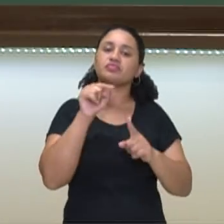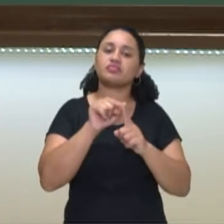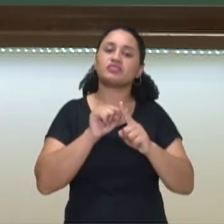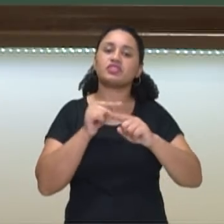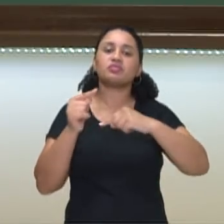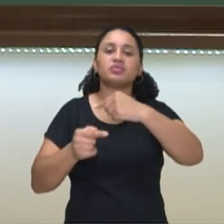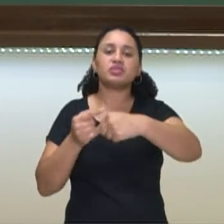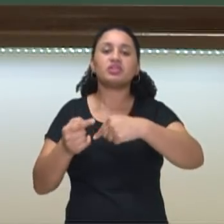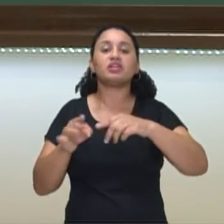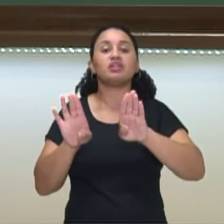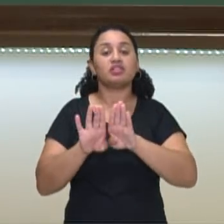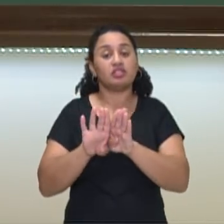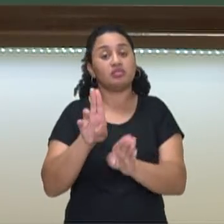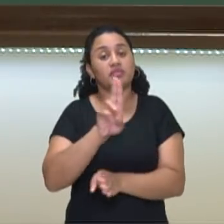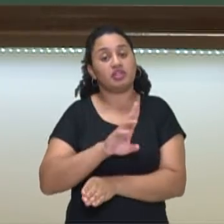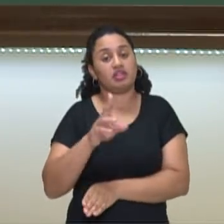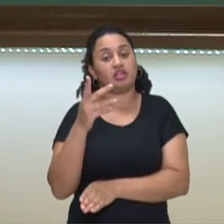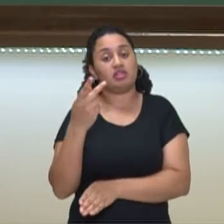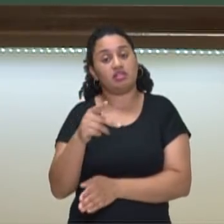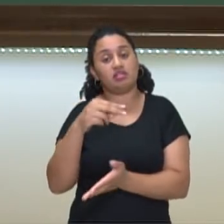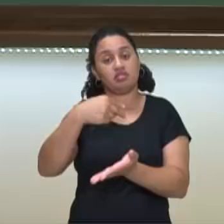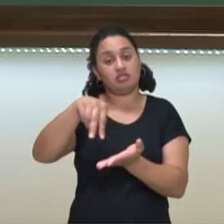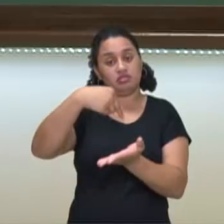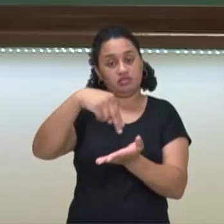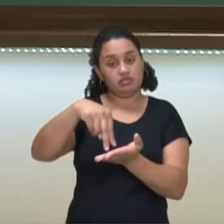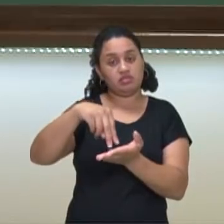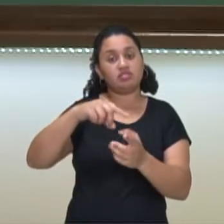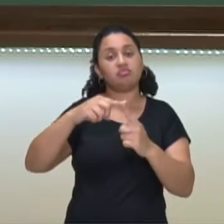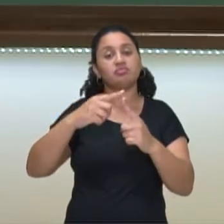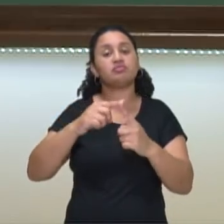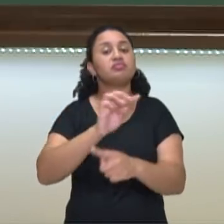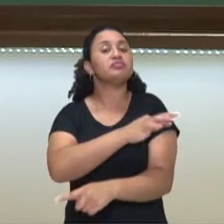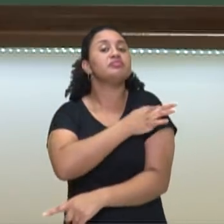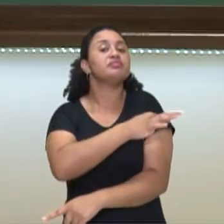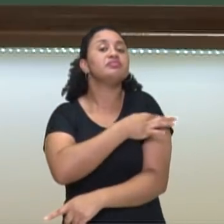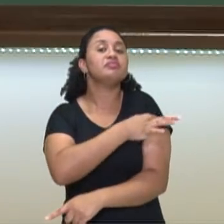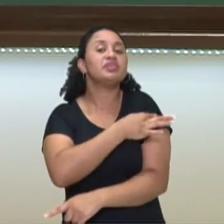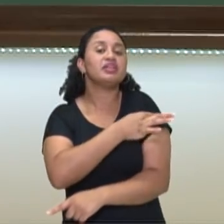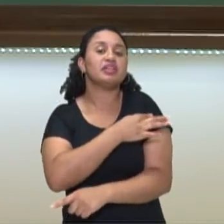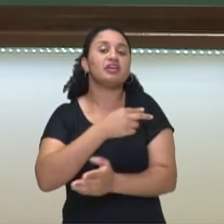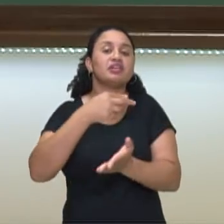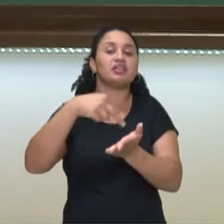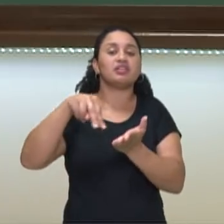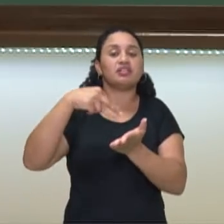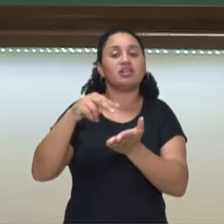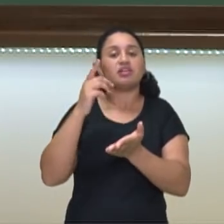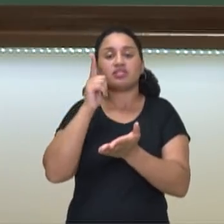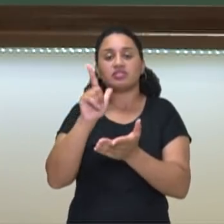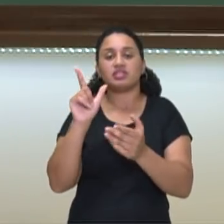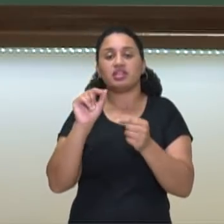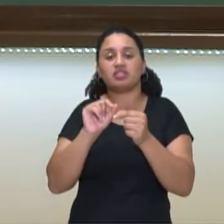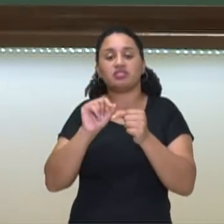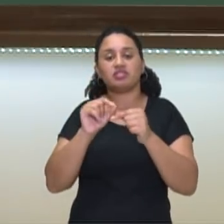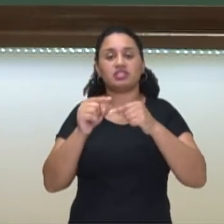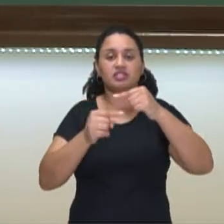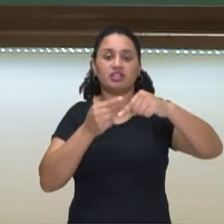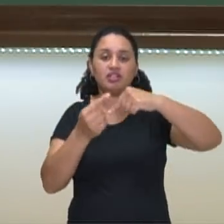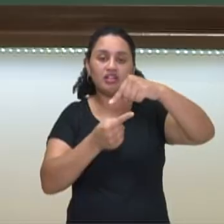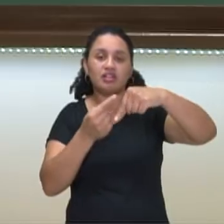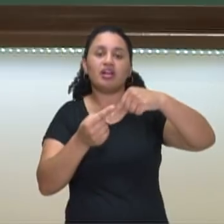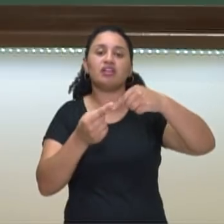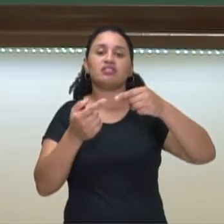também é usado na dança, porque é uma técnica que o dançarino consegue fazer o rolamento com